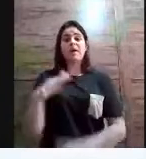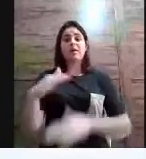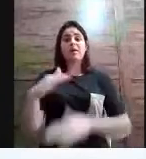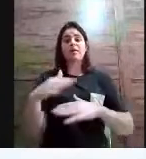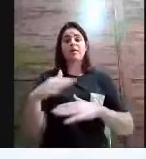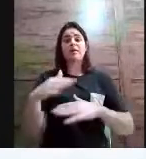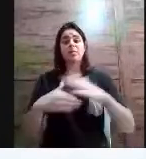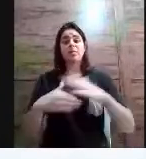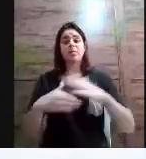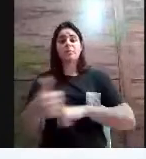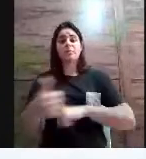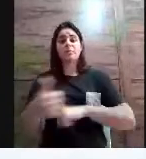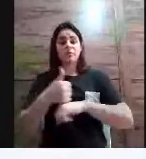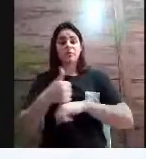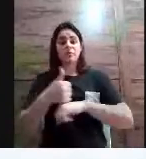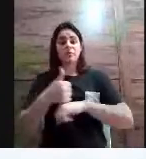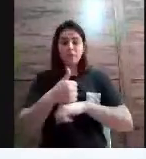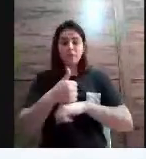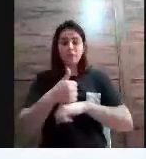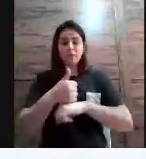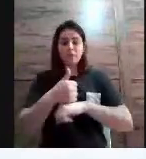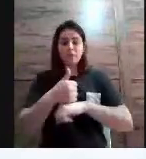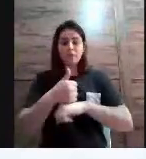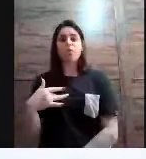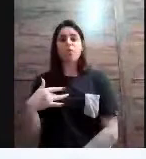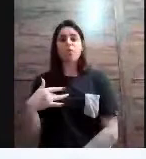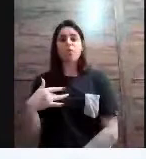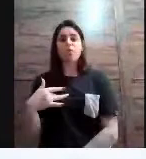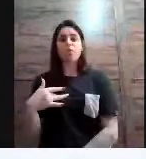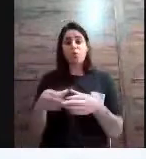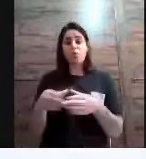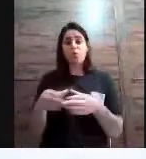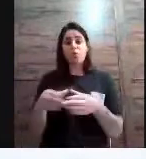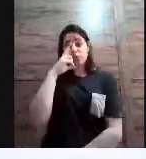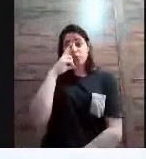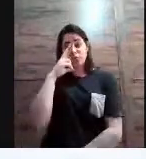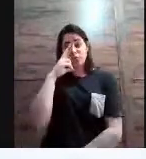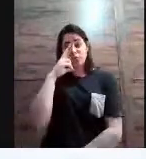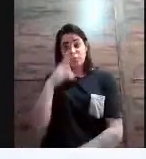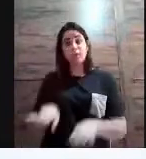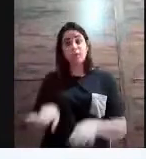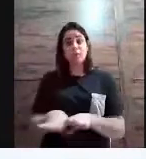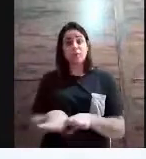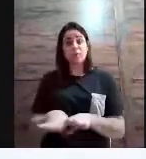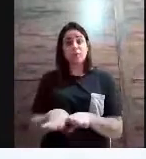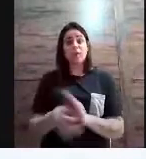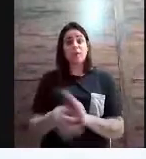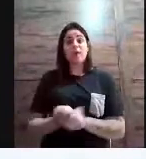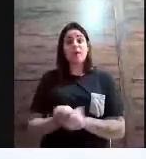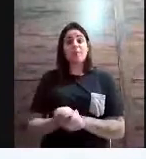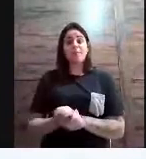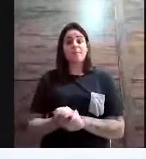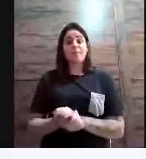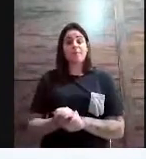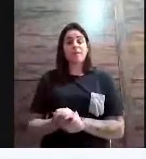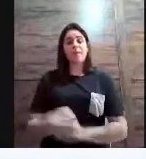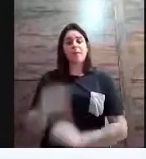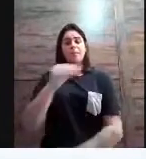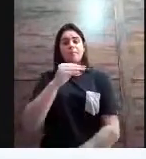os profissionais de saúde que estão expostos, os profissionais de serviços essenciais, né? Policiais, bombeiros,